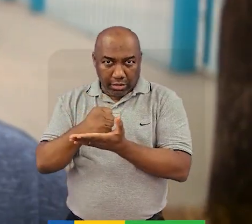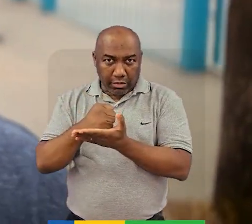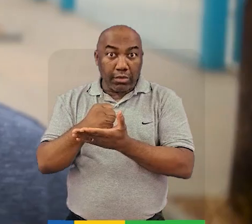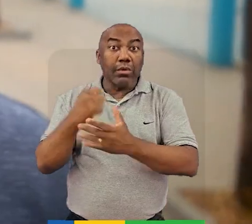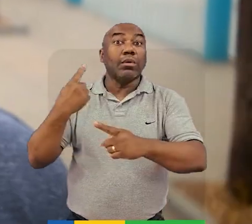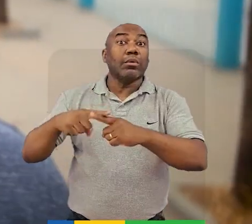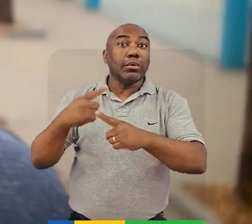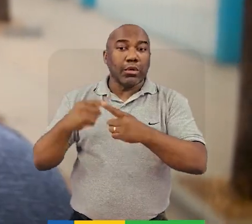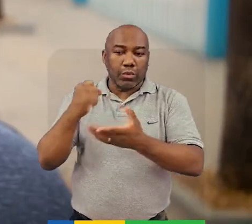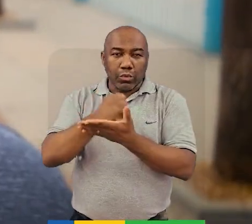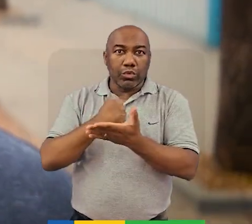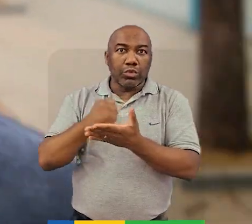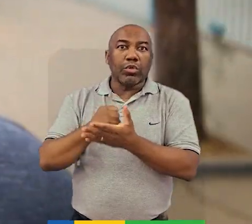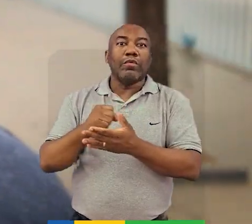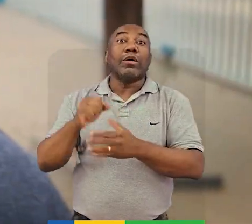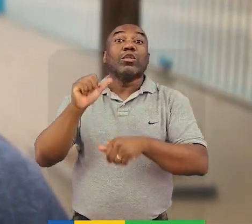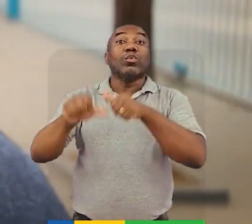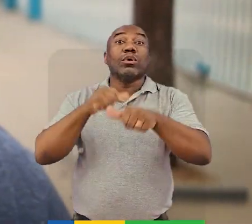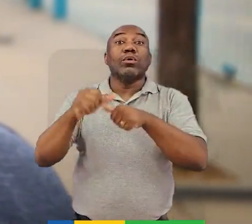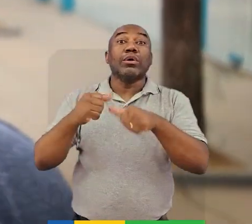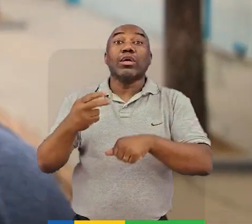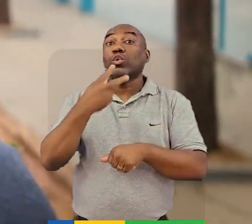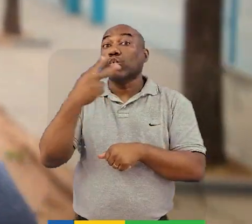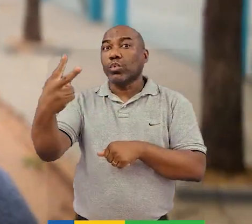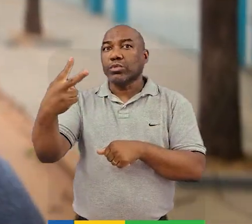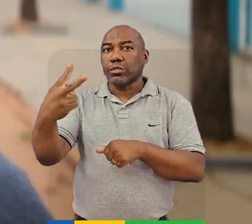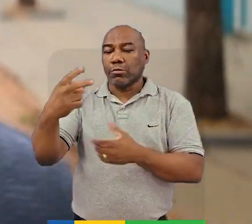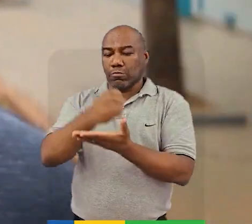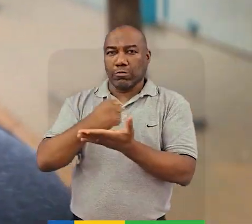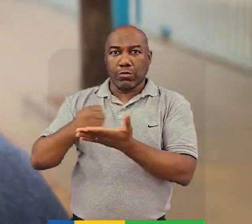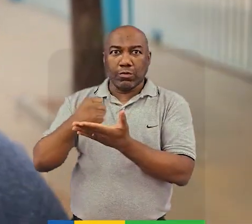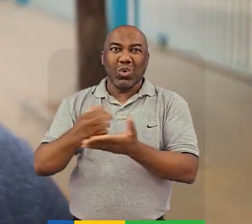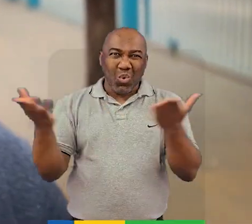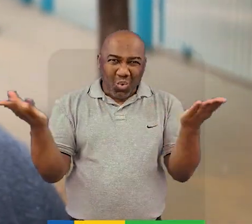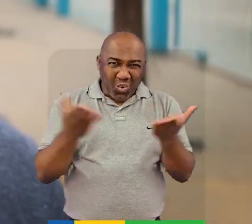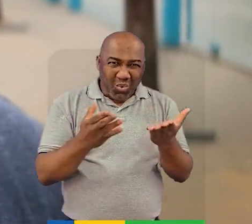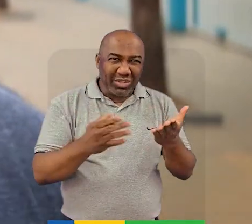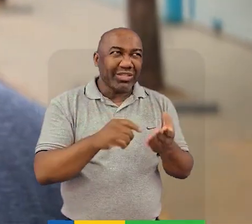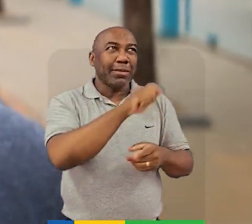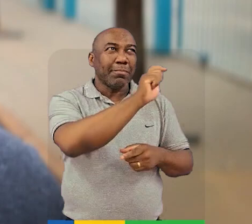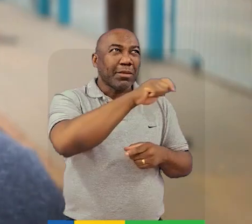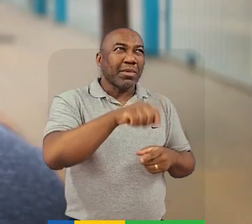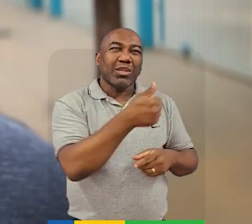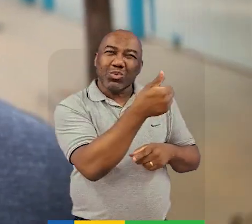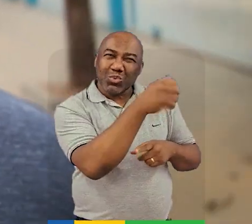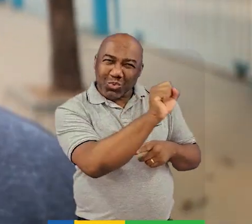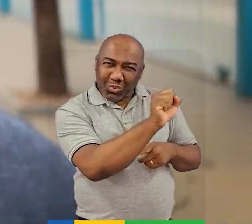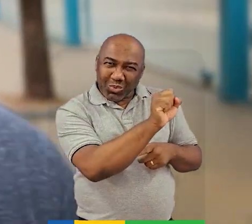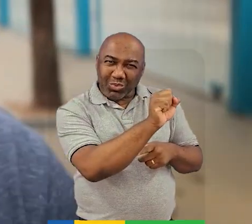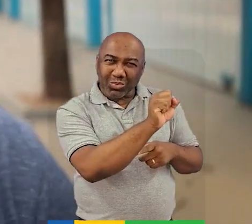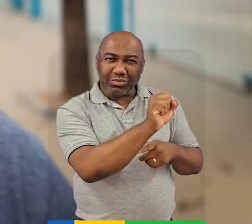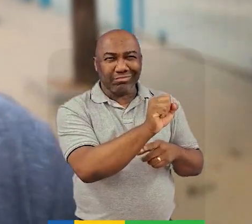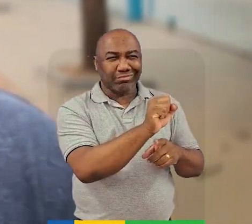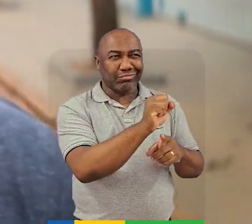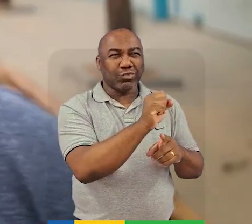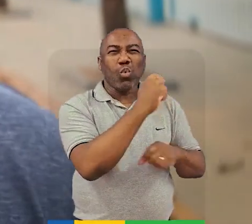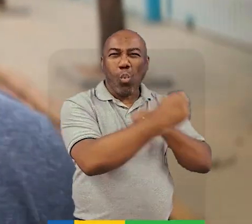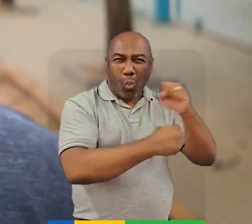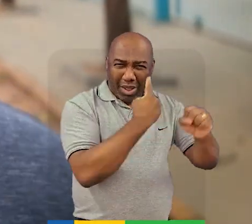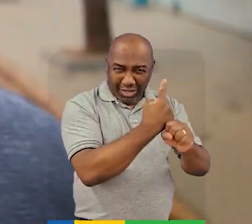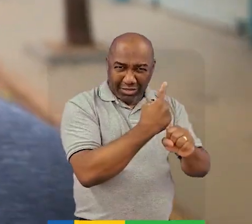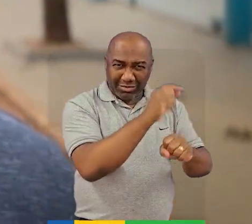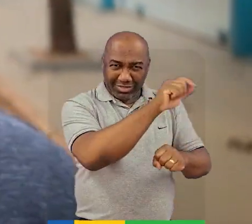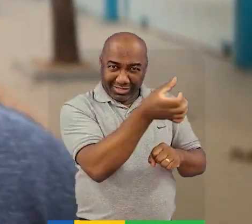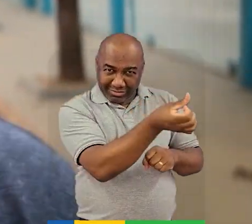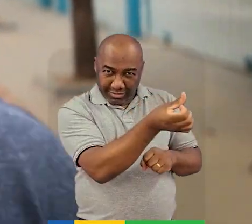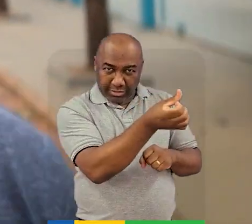os contratos, para que os profissionais da educação tenham contrato de 24 meses. Hoje os contratos são de 18 meses. E isso faz muito mal